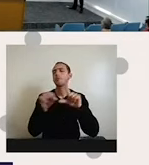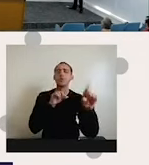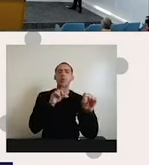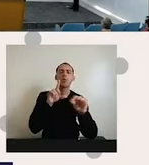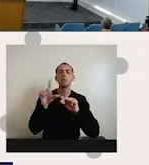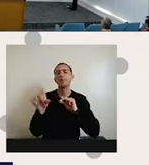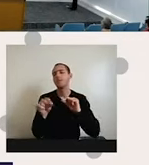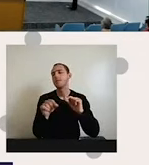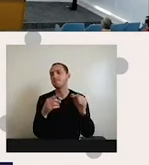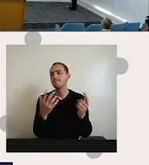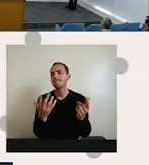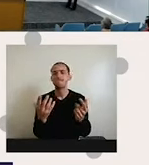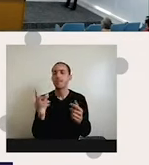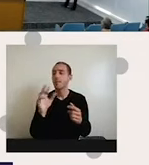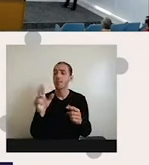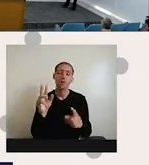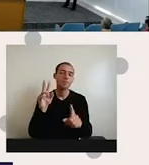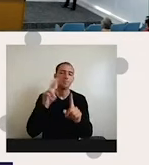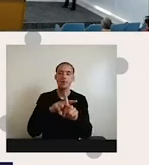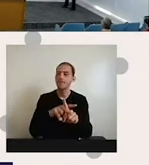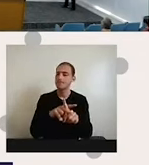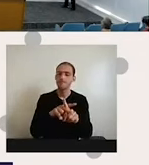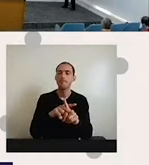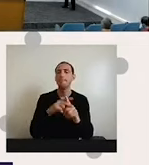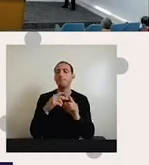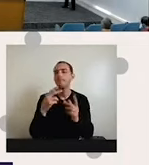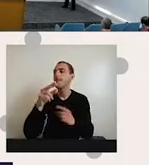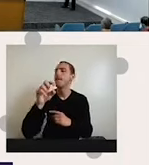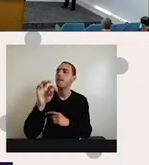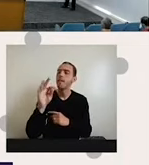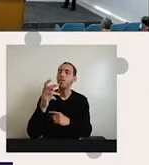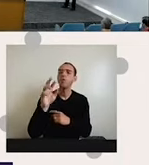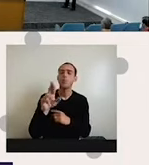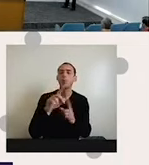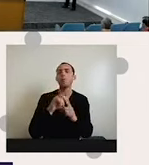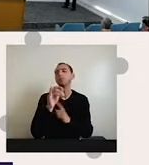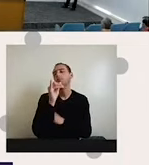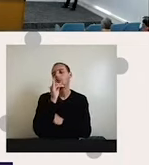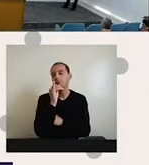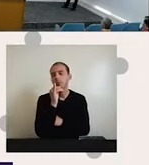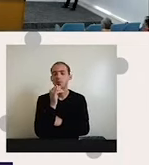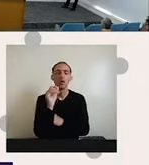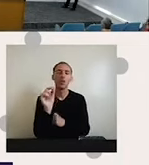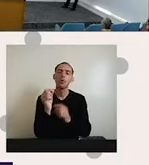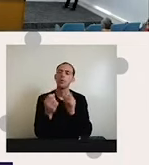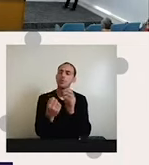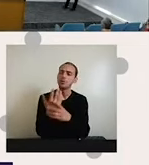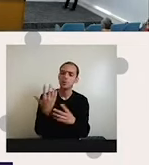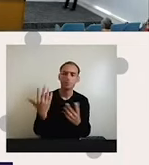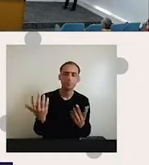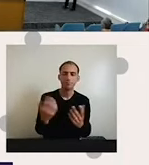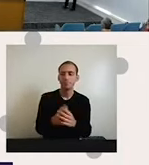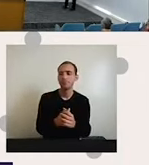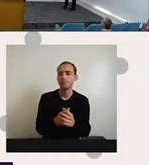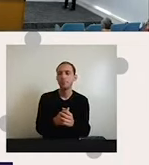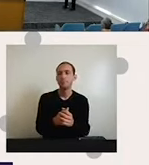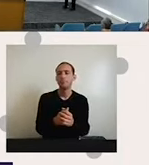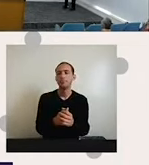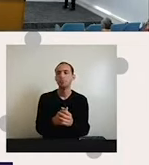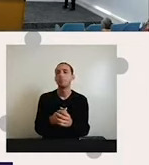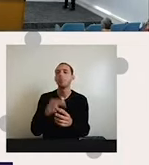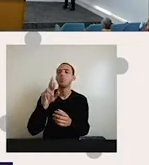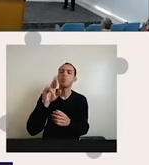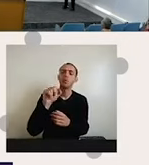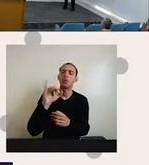evidências de exposição a risco ergonômico, a risco químico, risco biológico, risco físico, risco mecânico. Então, precisam ser